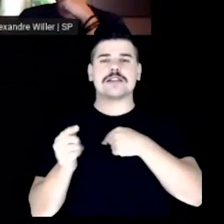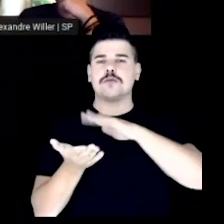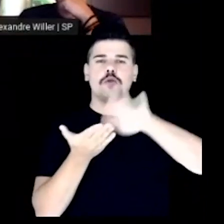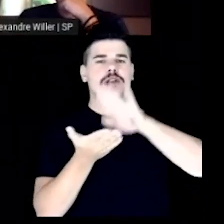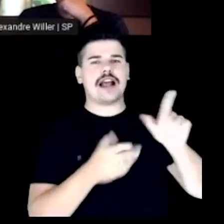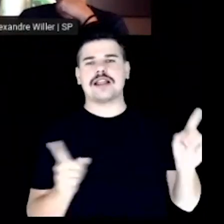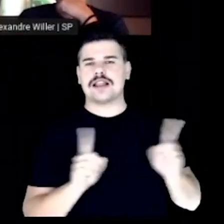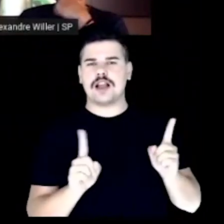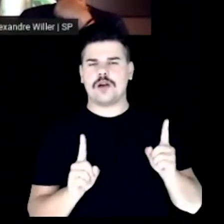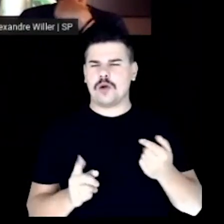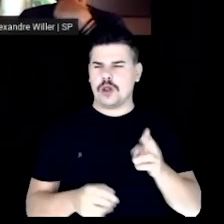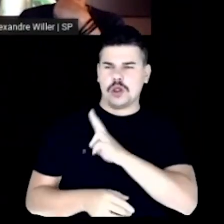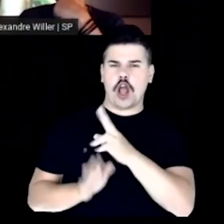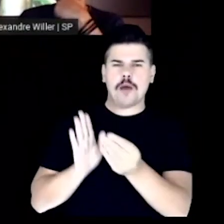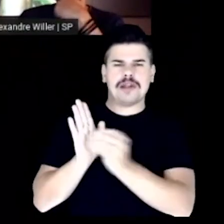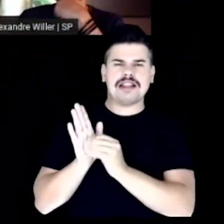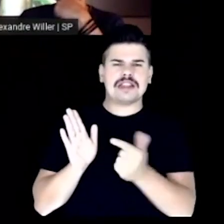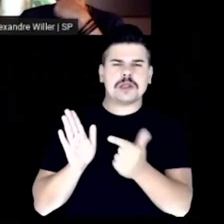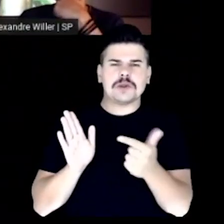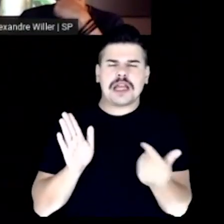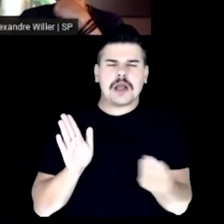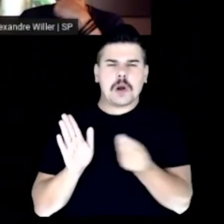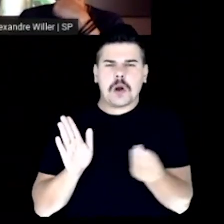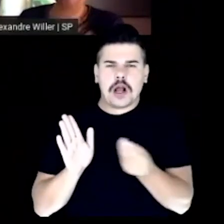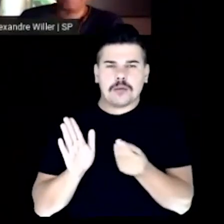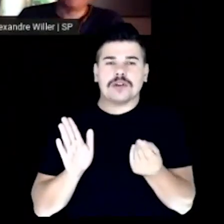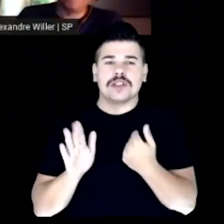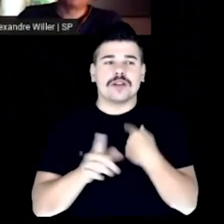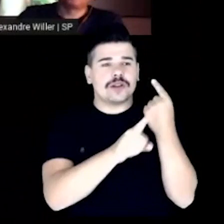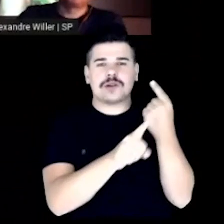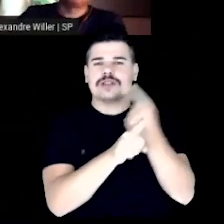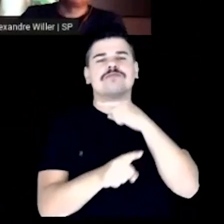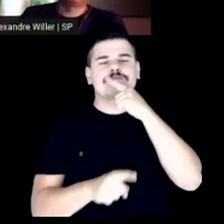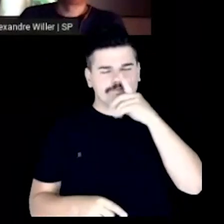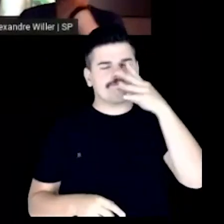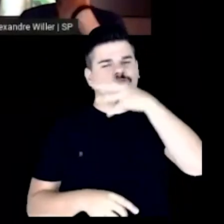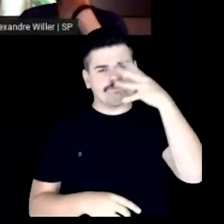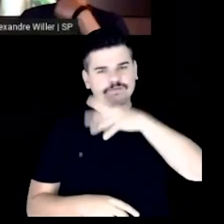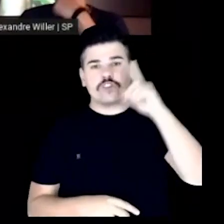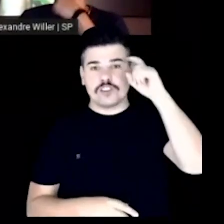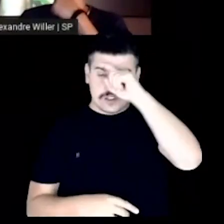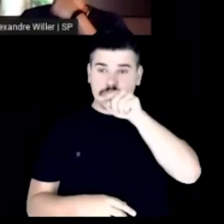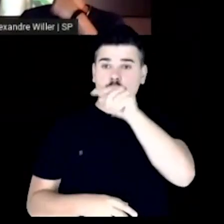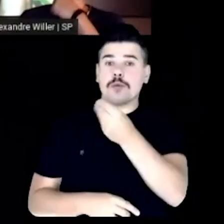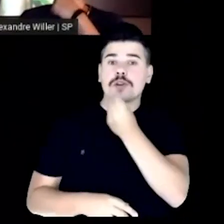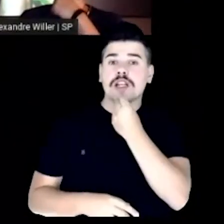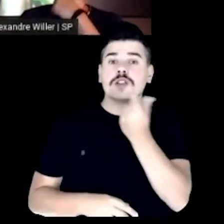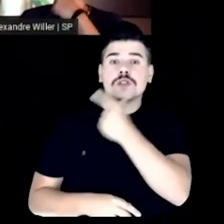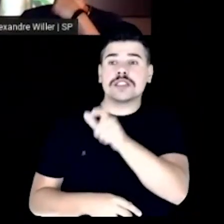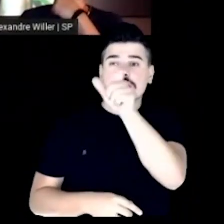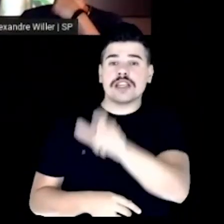desse jeito. Falaram, como assim um livro sem nome na capa, sabe? Tipo, então eu cheguei a encontrar esse tipo de resistência.